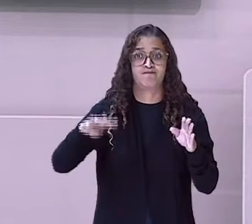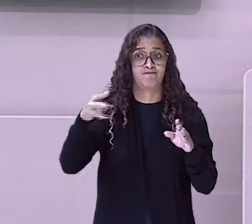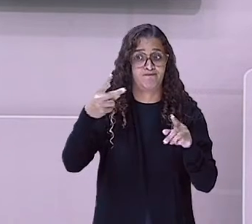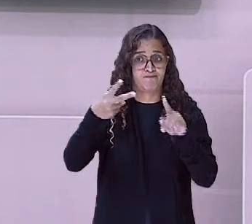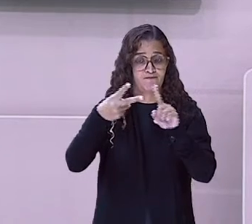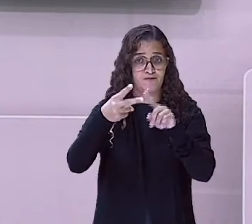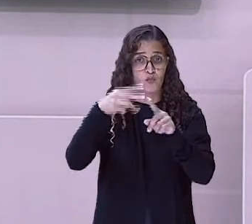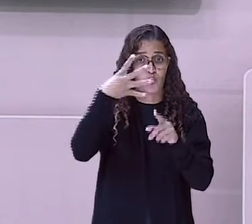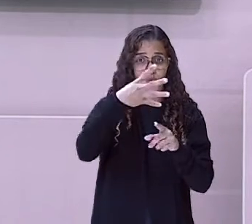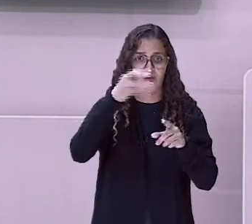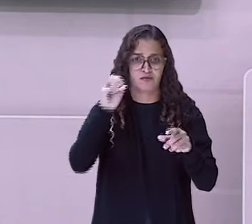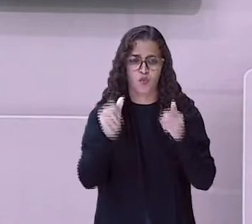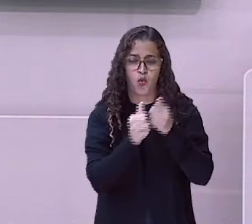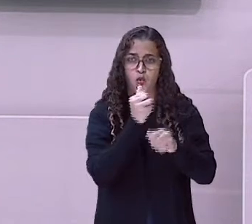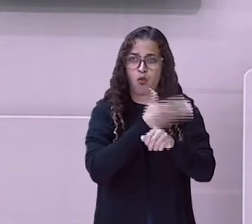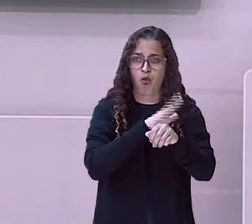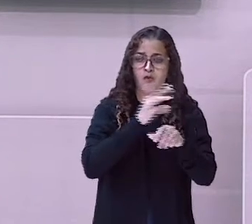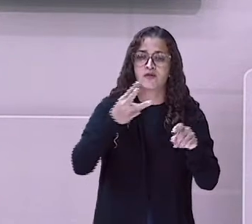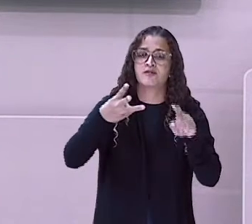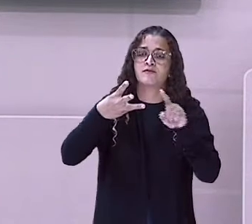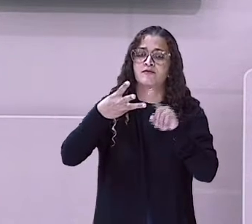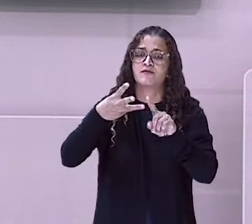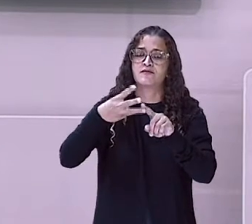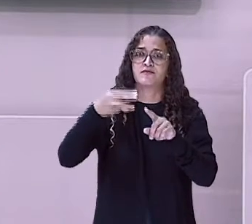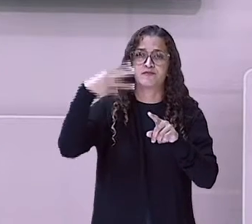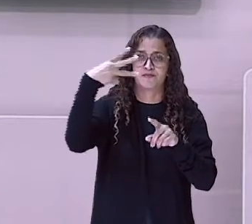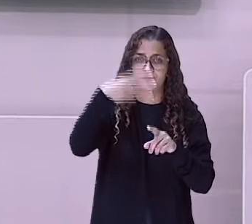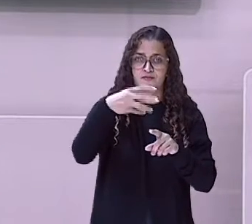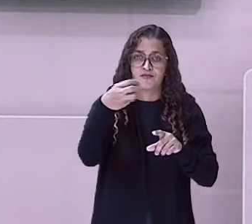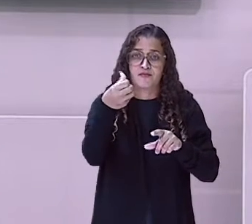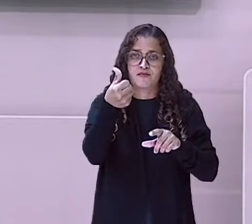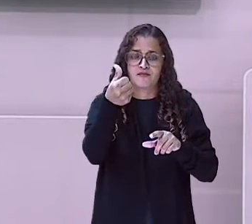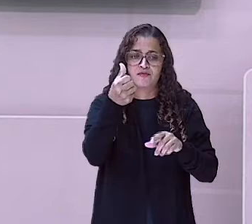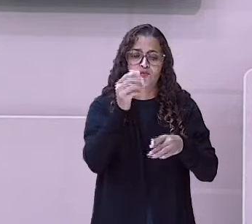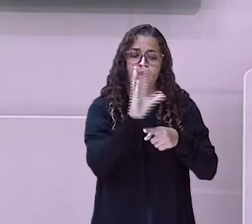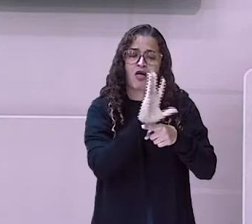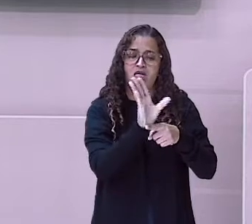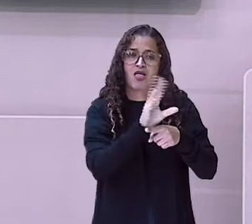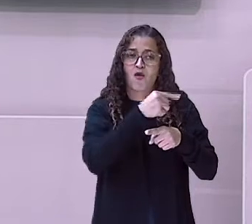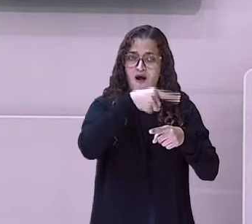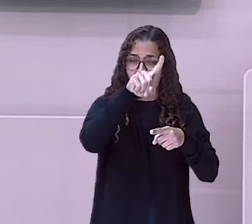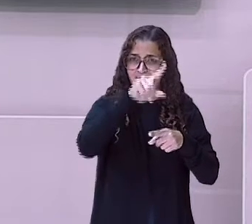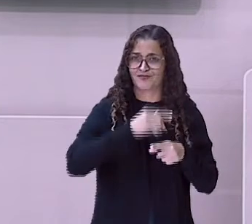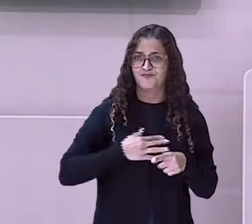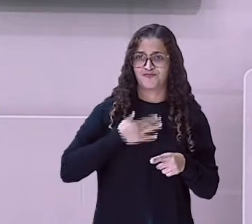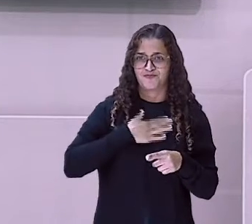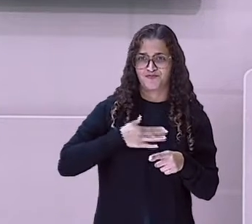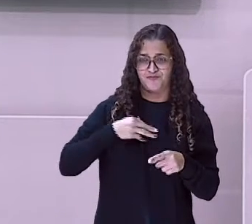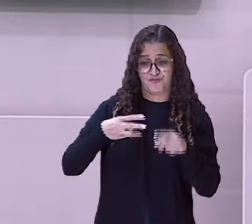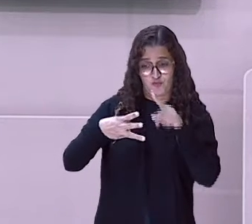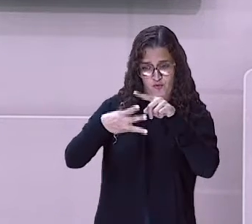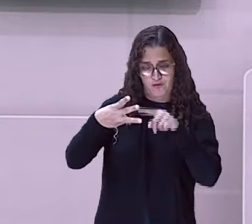praticar esportes e 36 preferem ir ao cinema.